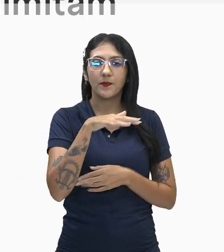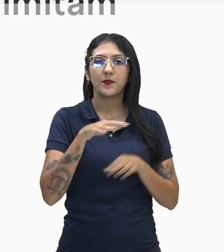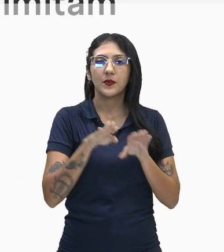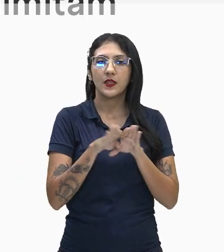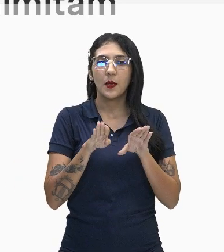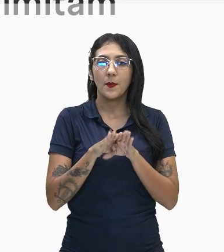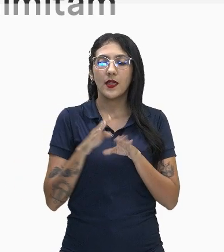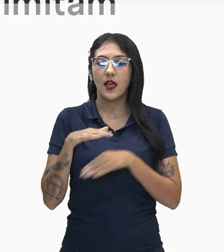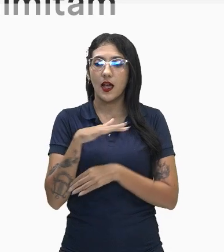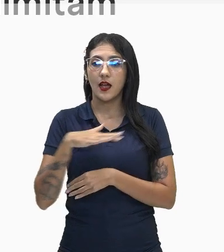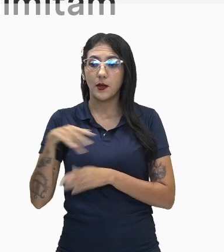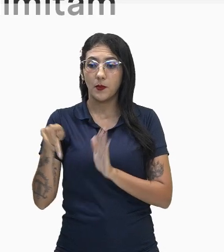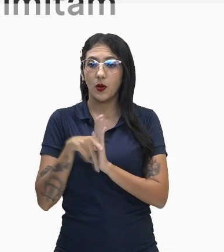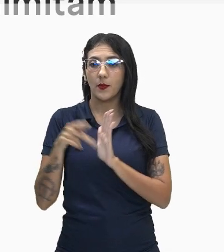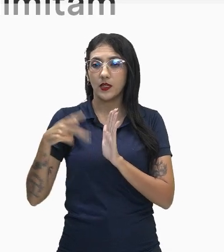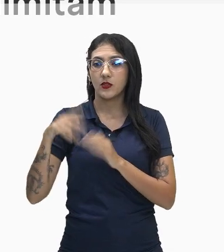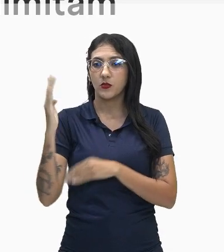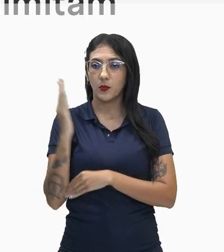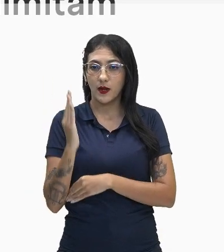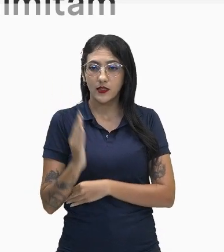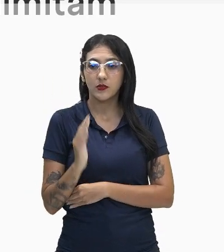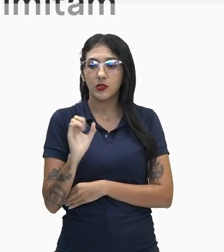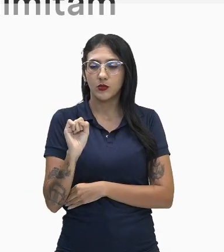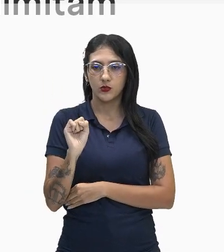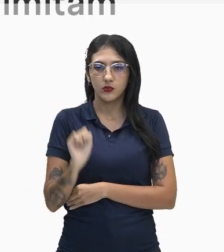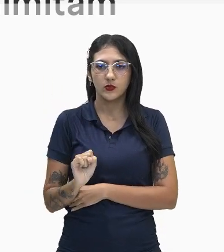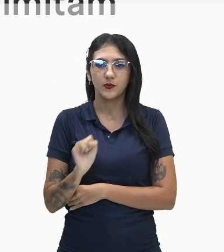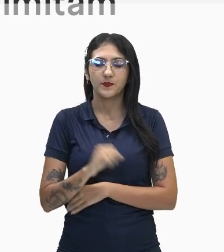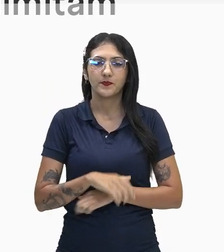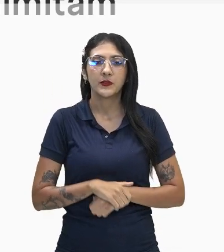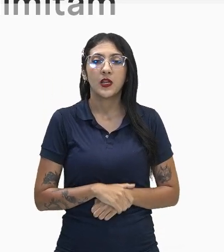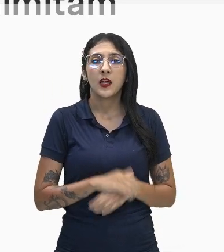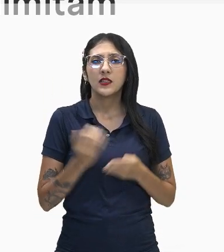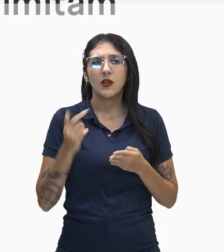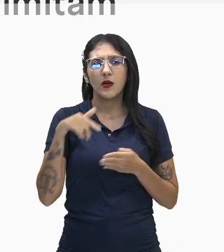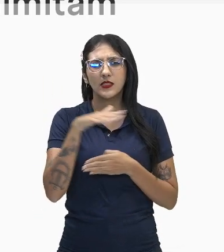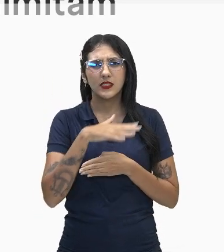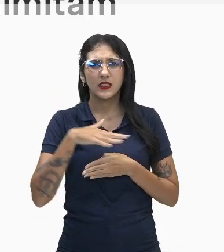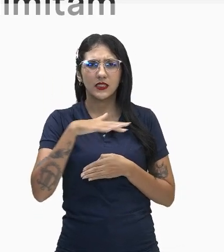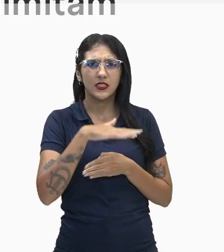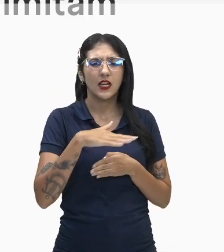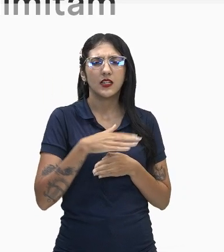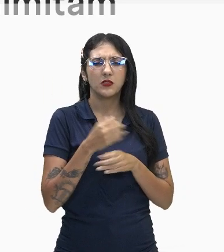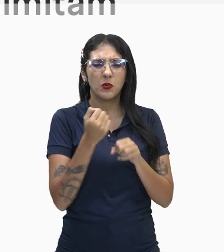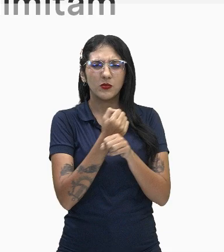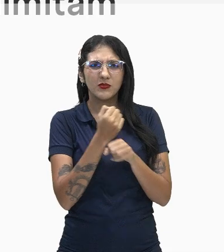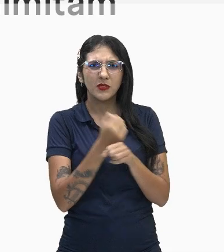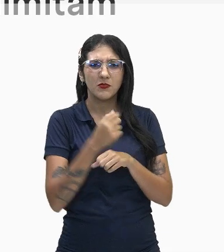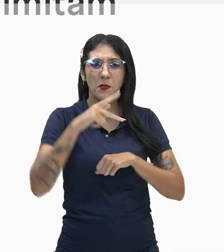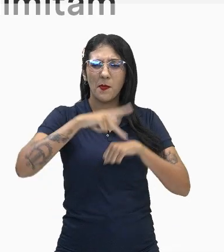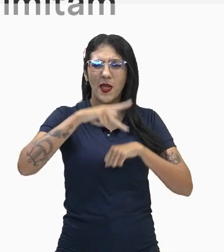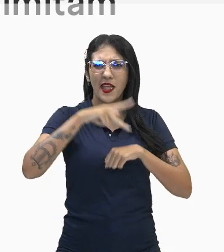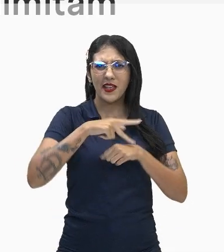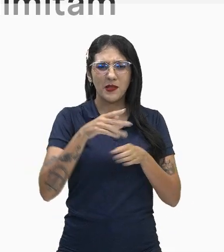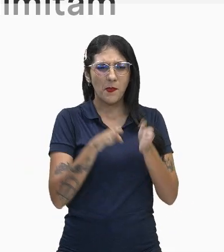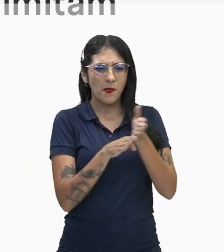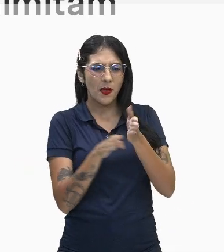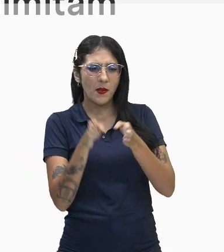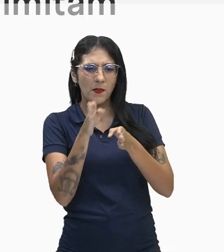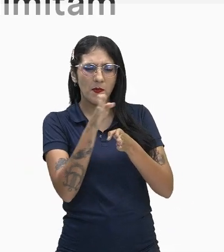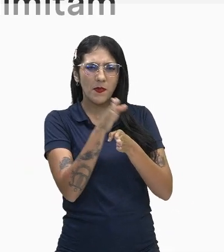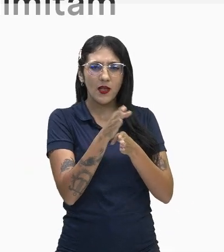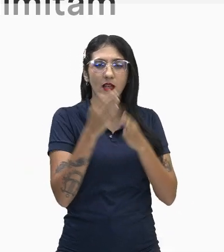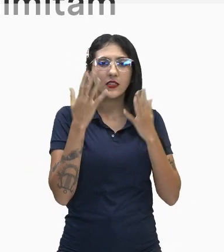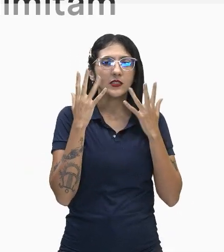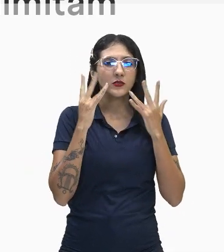está ao sul. Então, esses escudos cristalinos de rochas antigas, né,